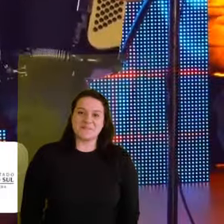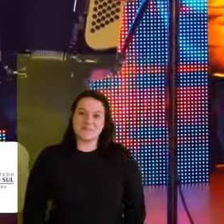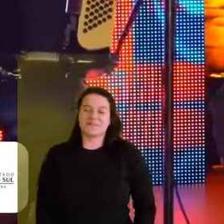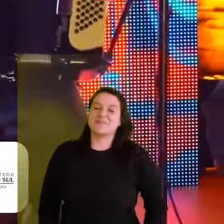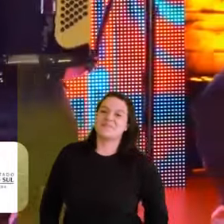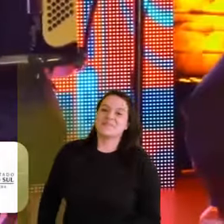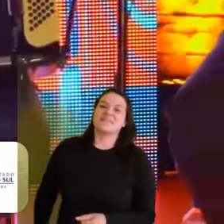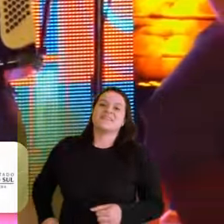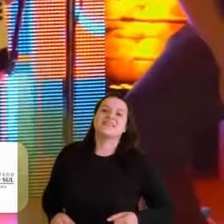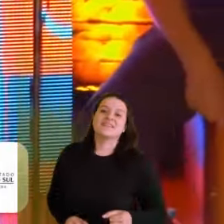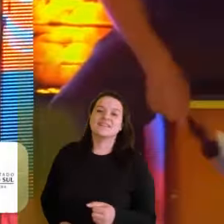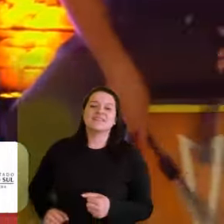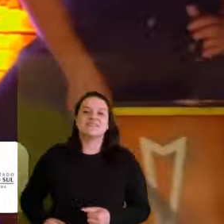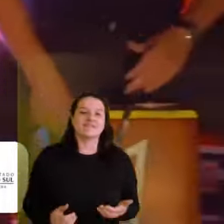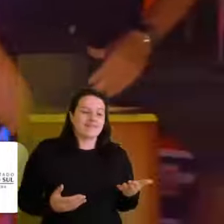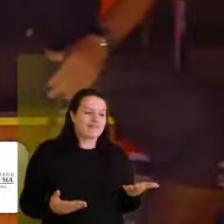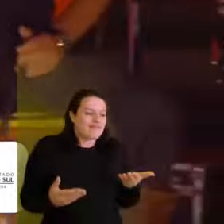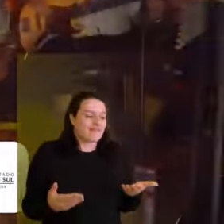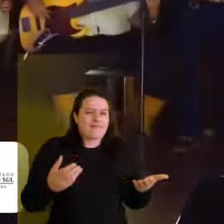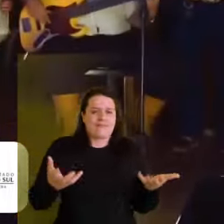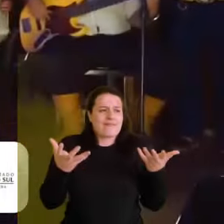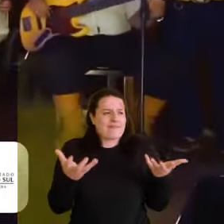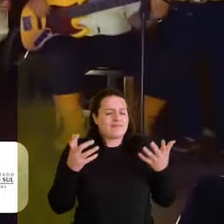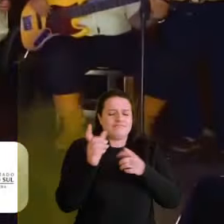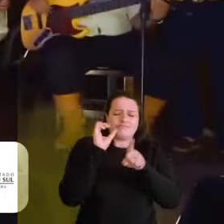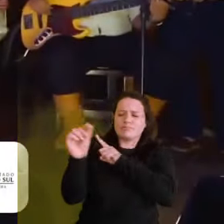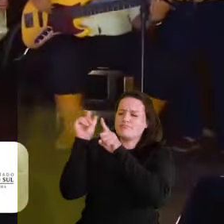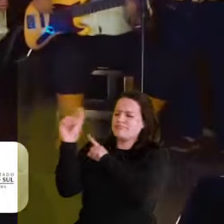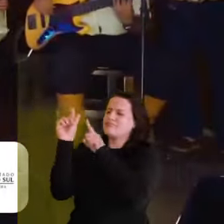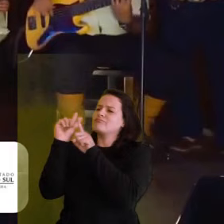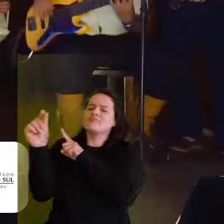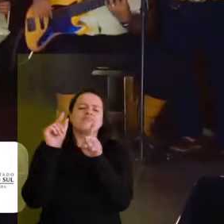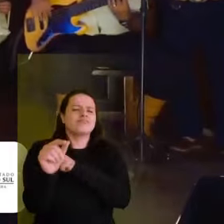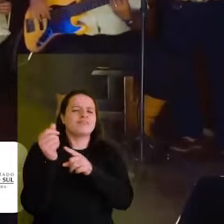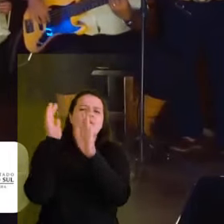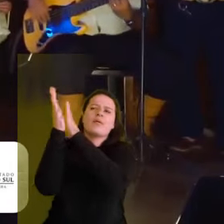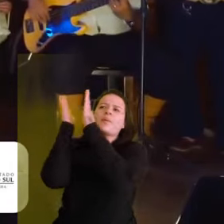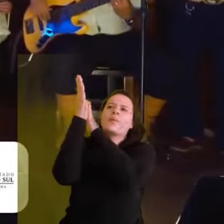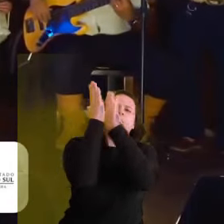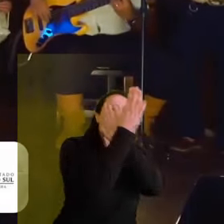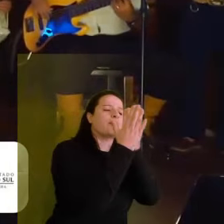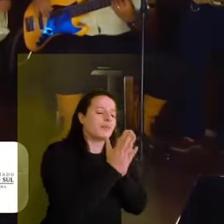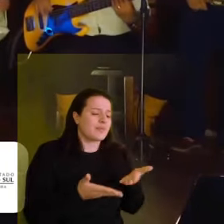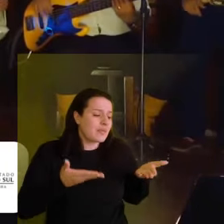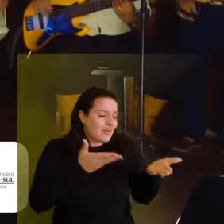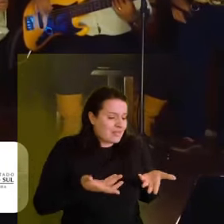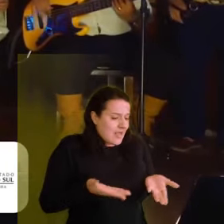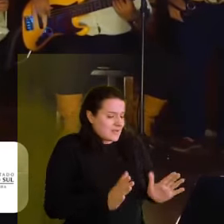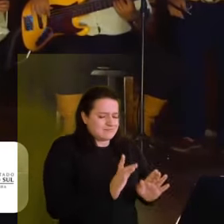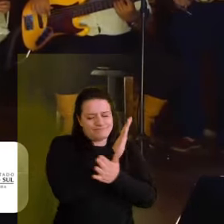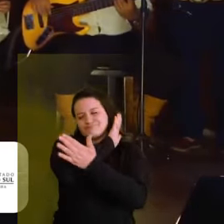Deixei minha querência, peguei a estrada da vida. Deixei minha terra e o lugar onde eu nasci. Lembro do pai chorando